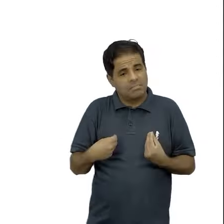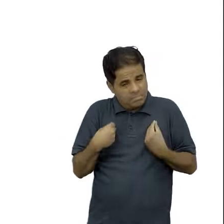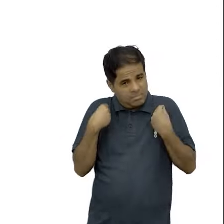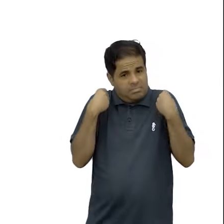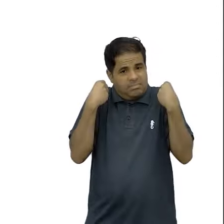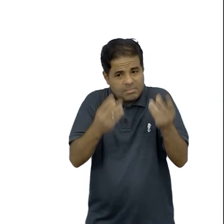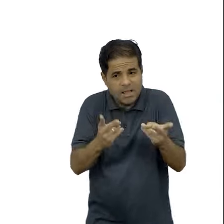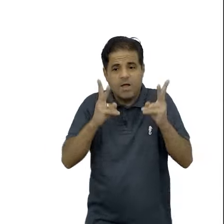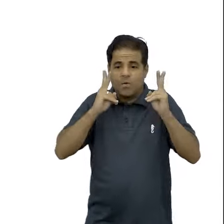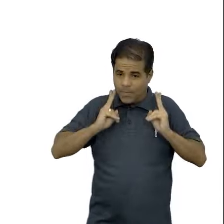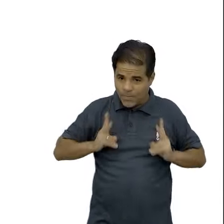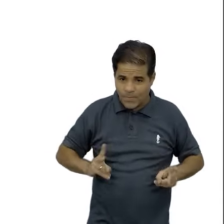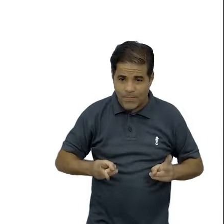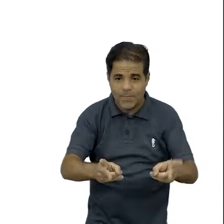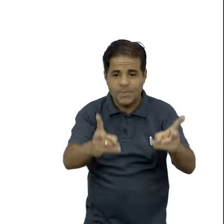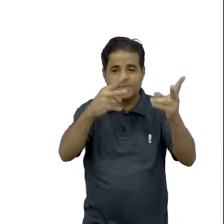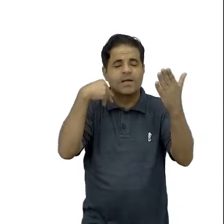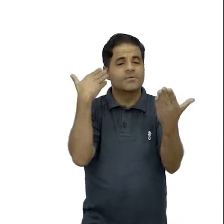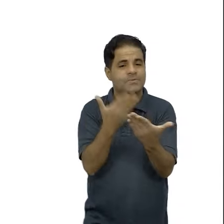nos estudos,